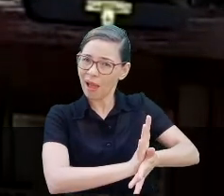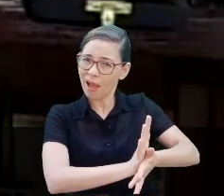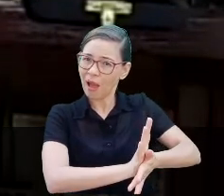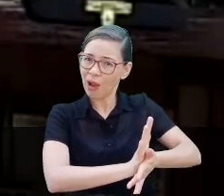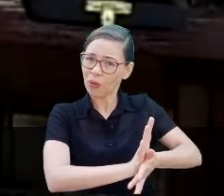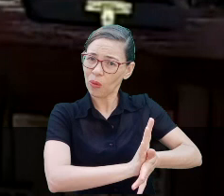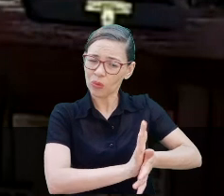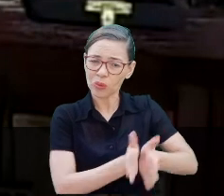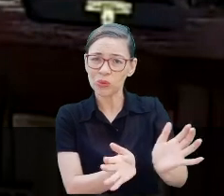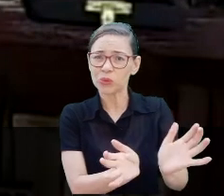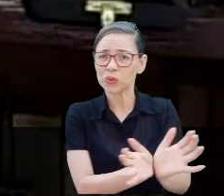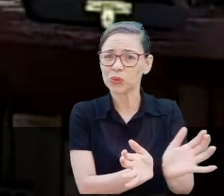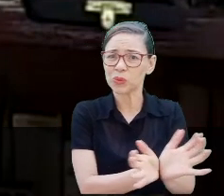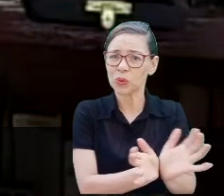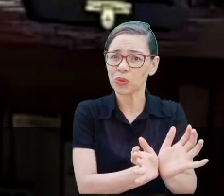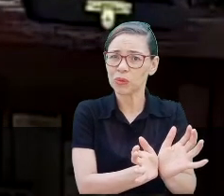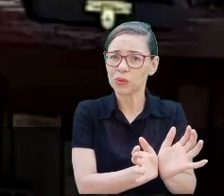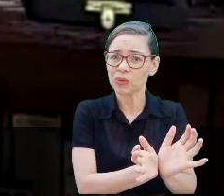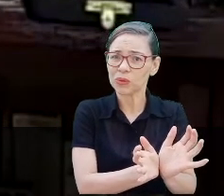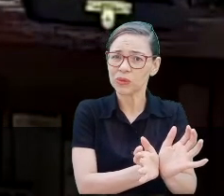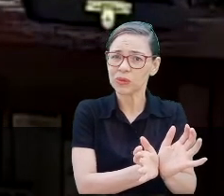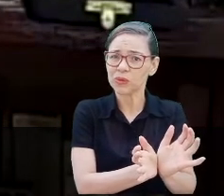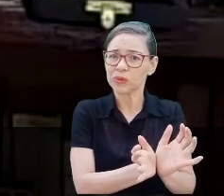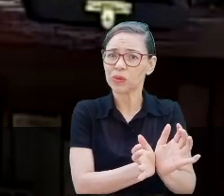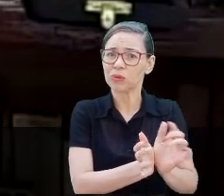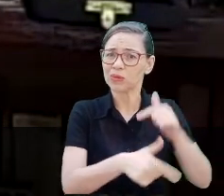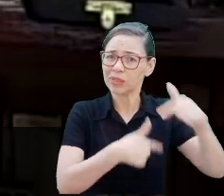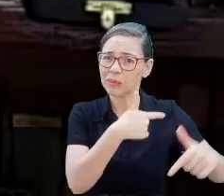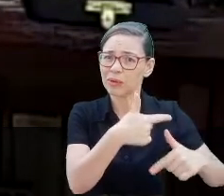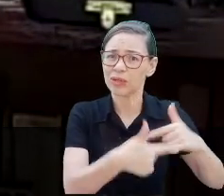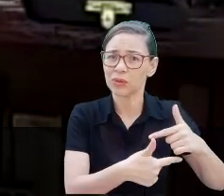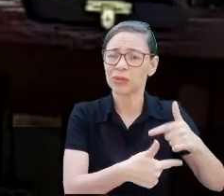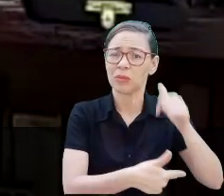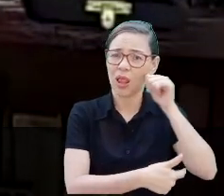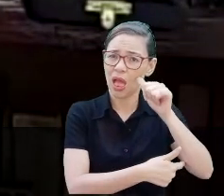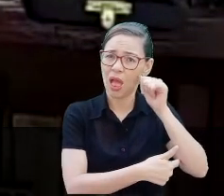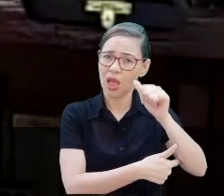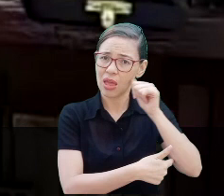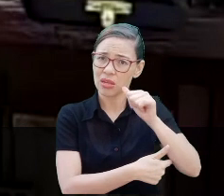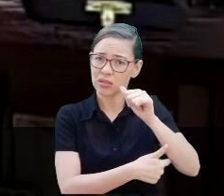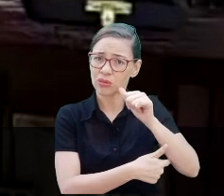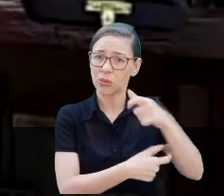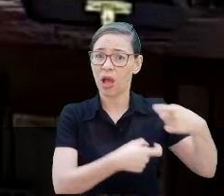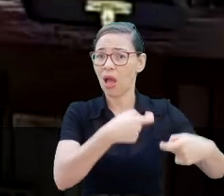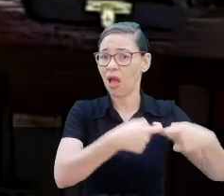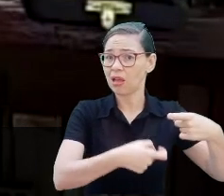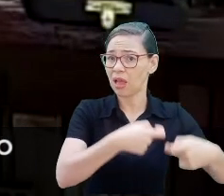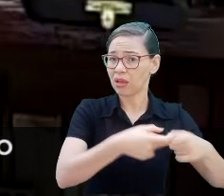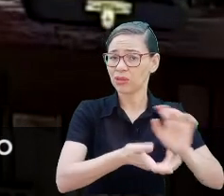a discriminação, a transfobia e a exclusão contra as trabalhadoras